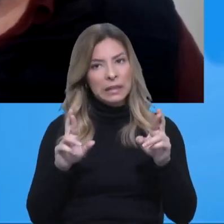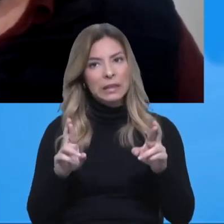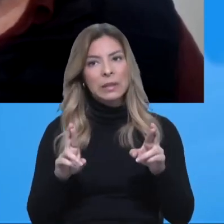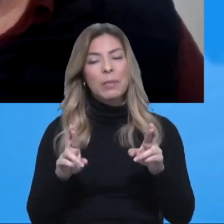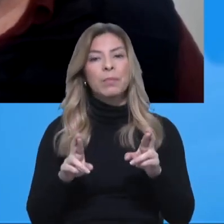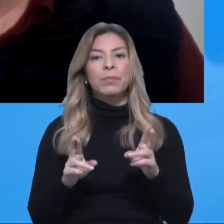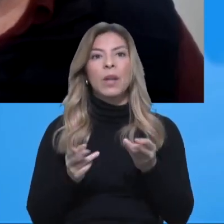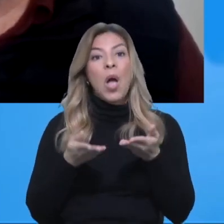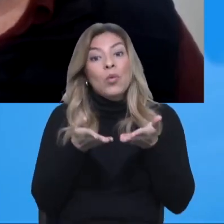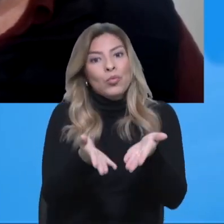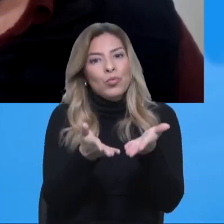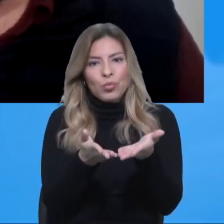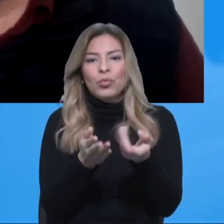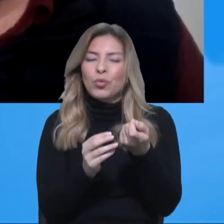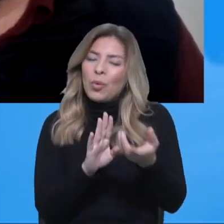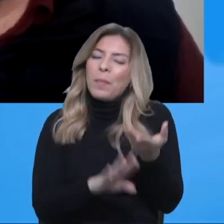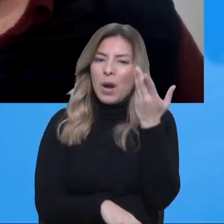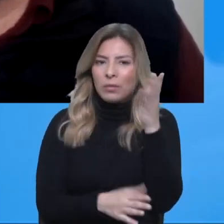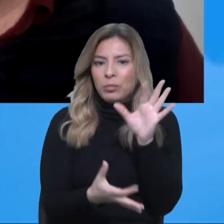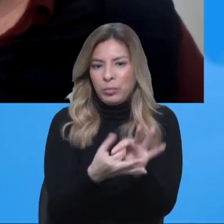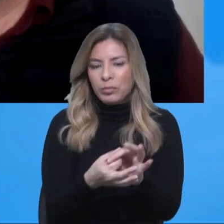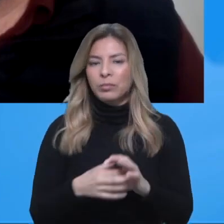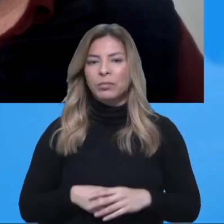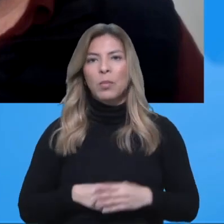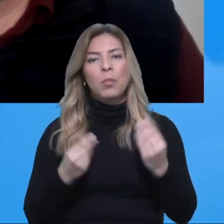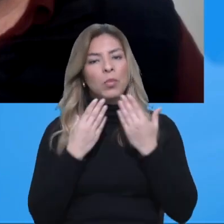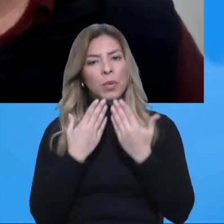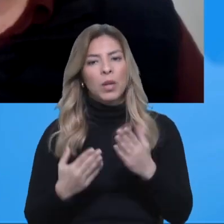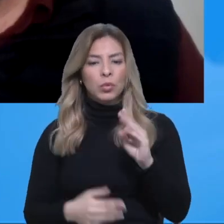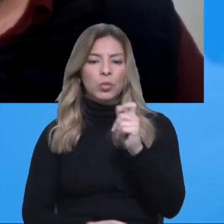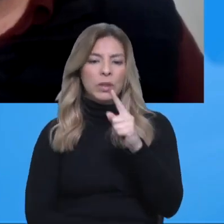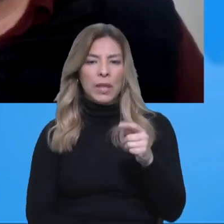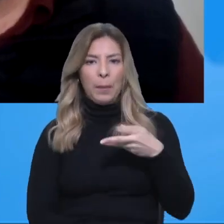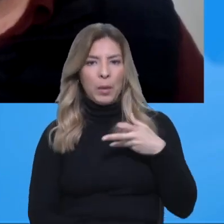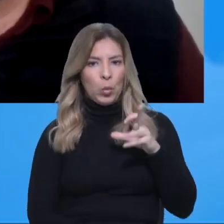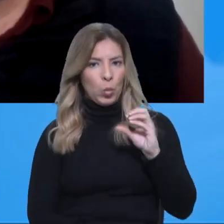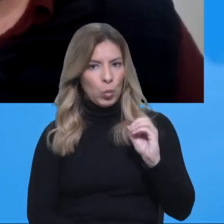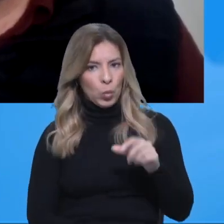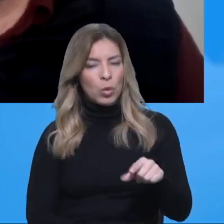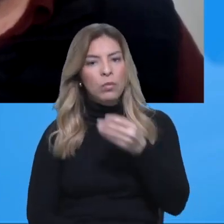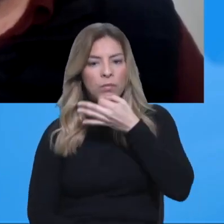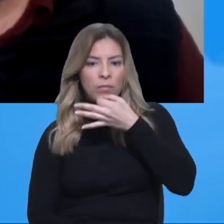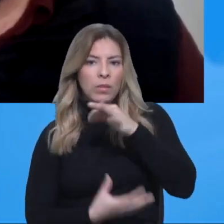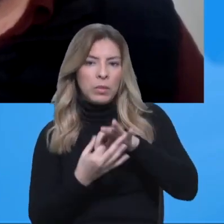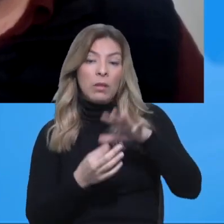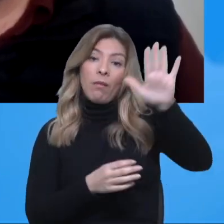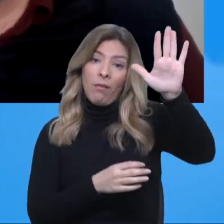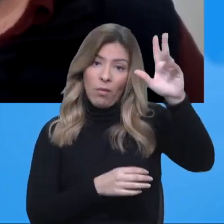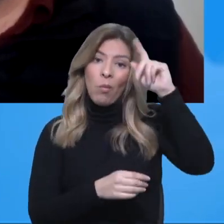grandes ajudas para essa paz que se espera para o país. Obrigado, José Pedro, por nos falares a partir da Ucrânia